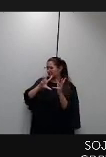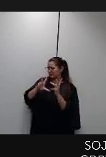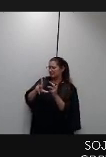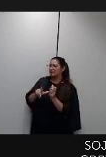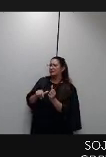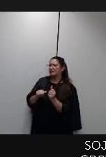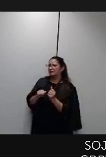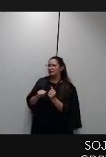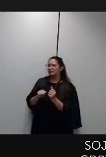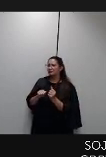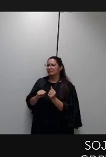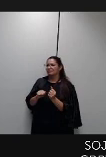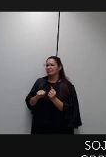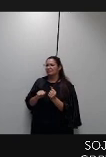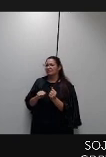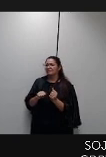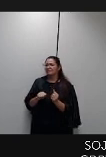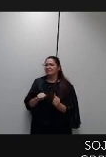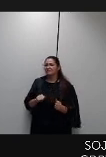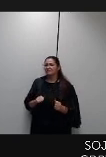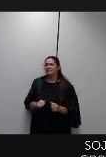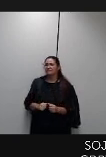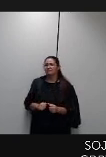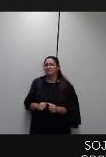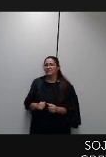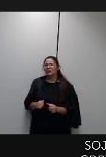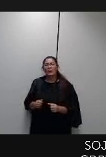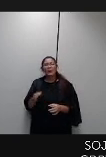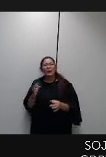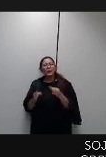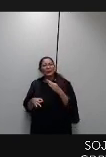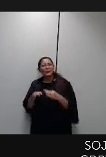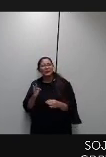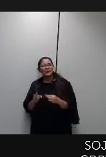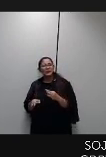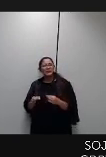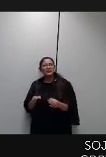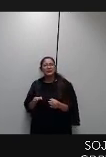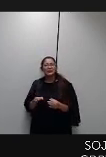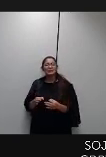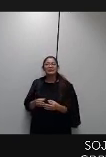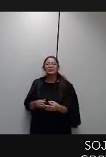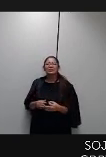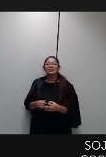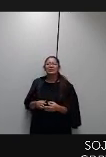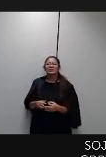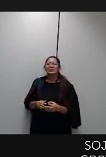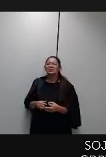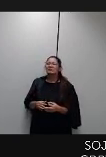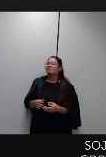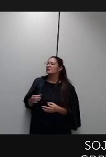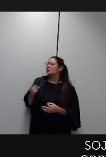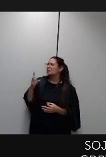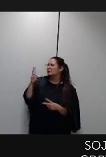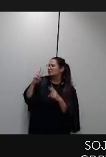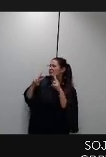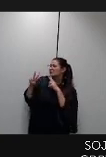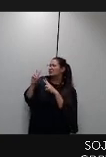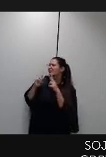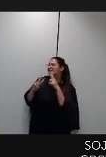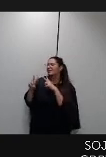brasileira risque o juiz e também o administrador quando Aprecia validade EA legitimidade